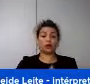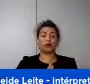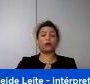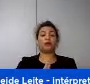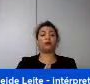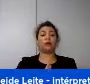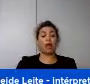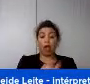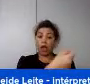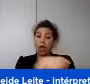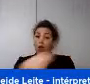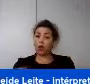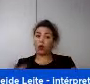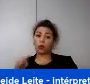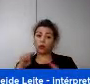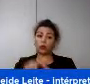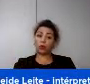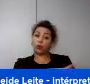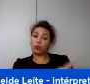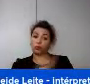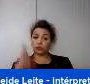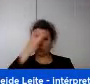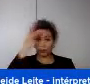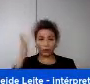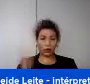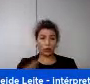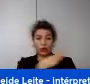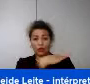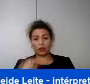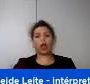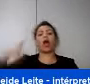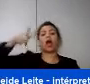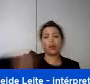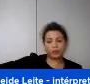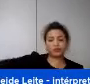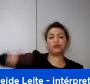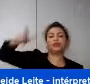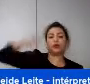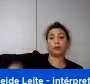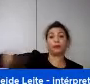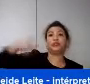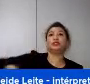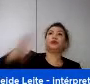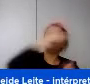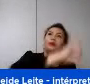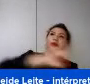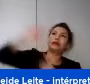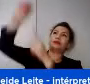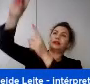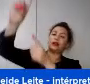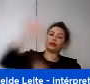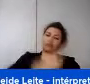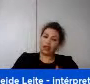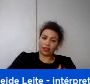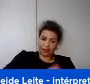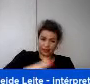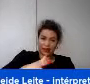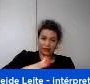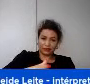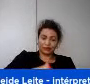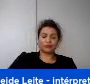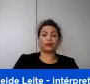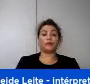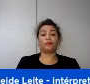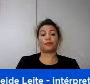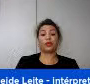eles usaram a escrita para que o nome dos mortos ele fosse repetido para os deuses, né, na eternidade. Né?